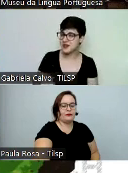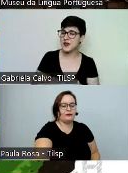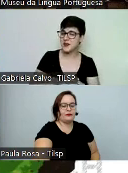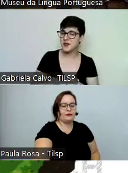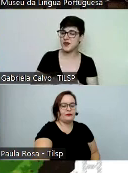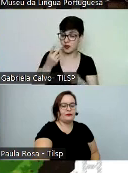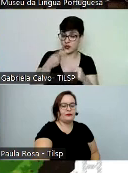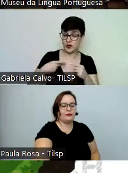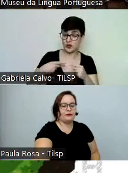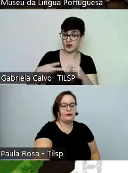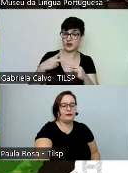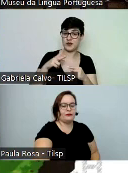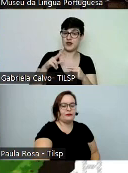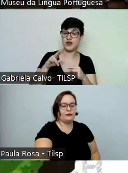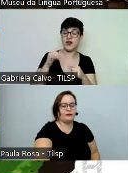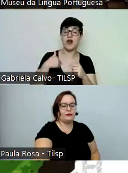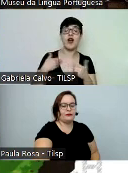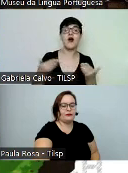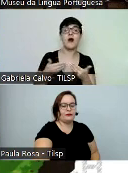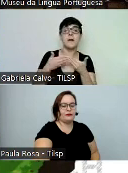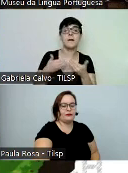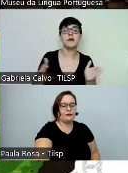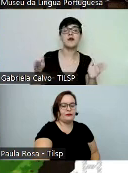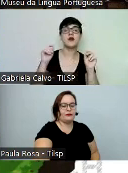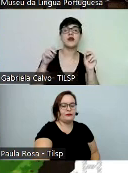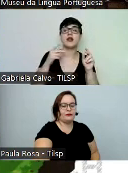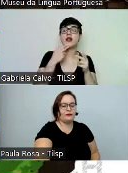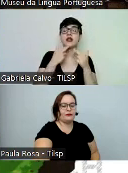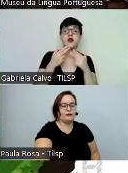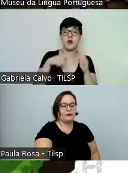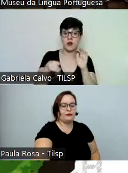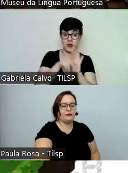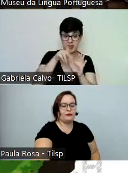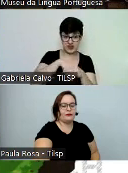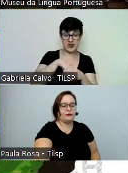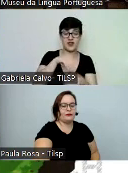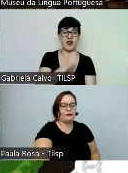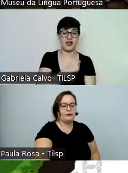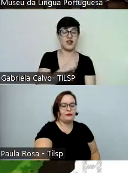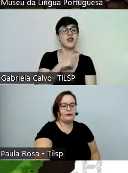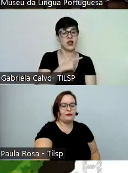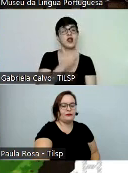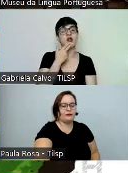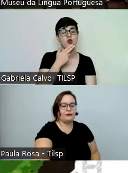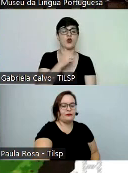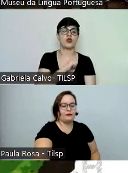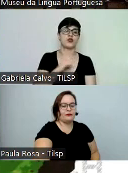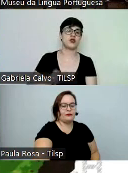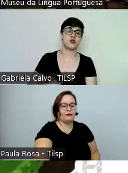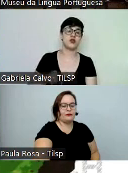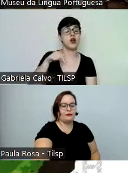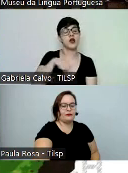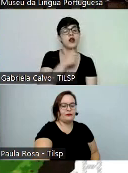a gente vai lançar uma exposição sobre as línguas chinesas no Canadá porque no Canadá O Mandarim é